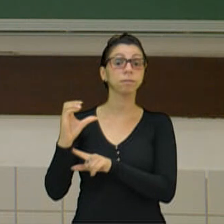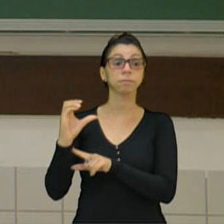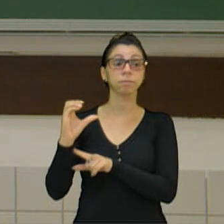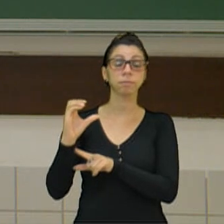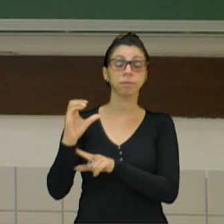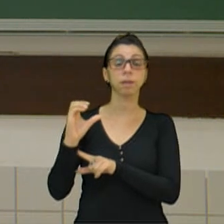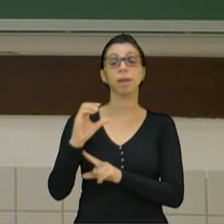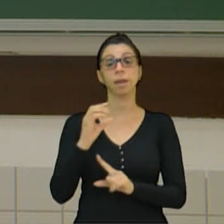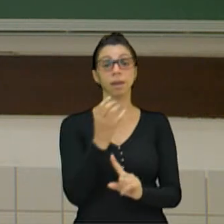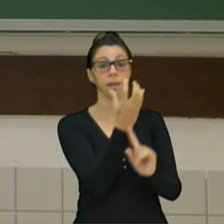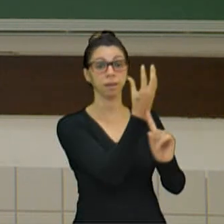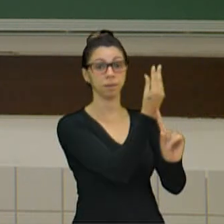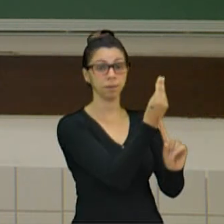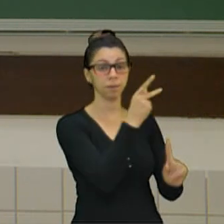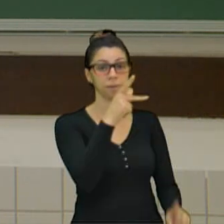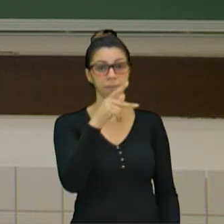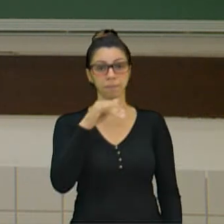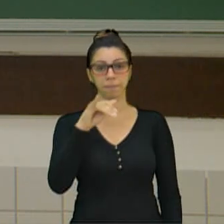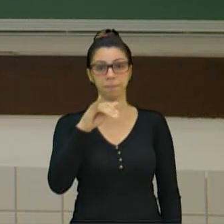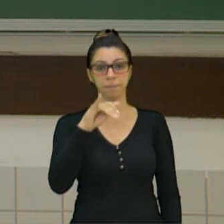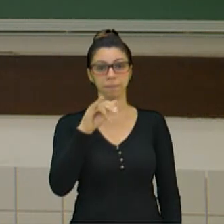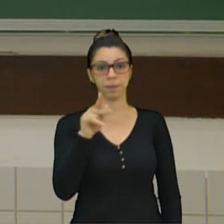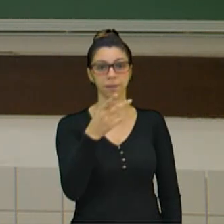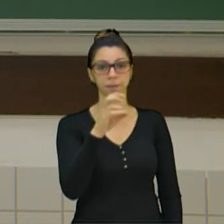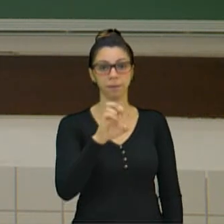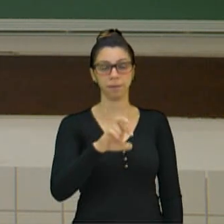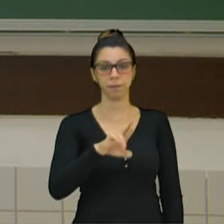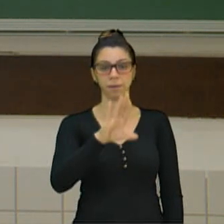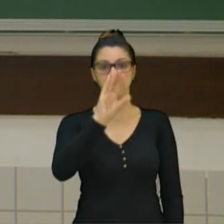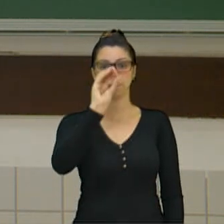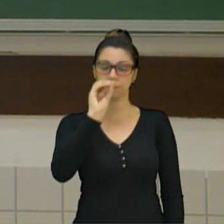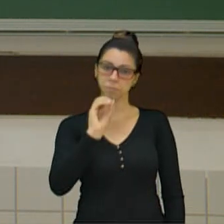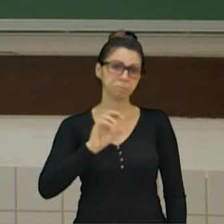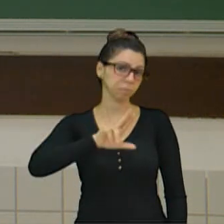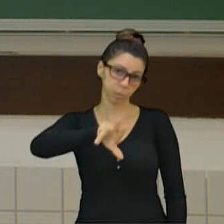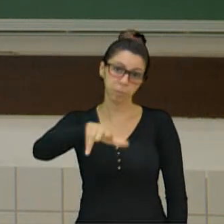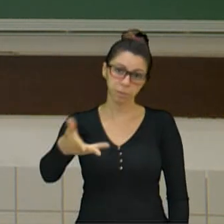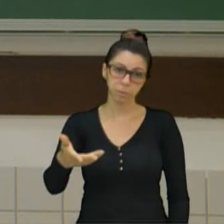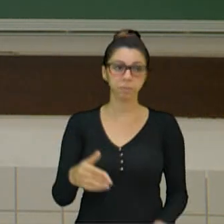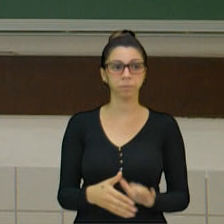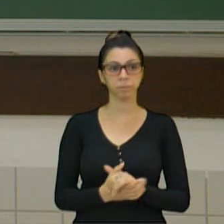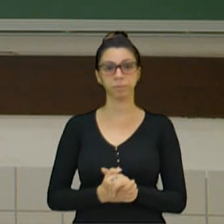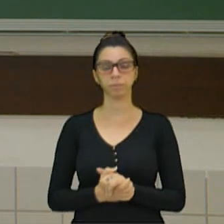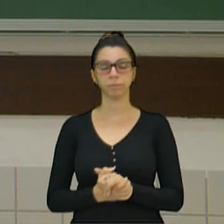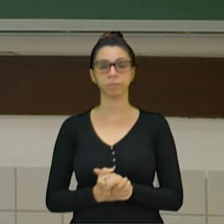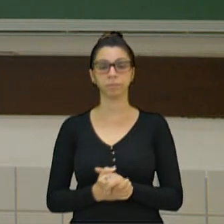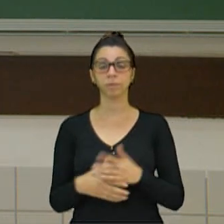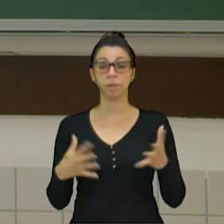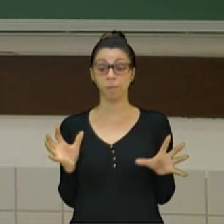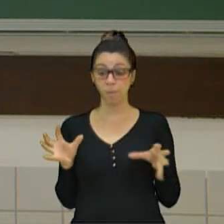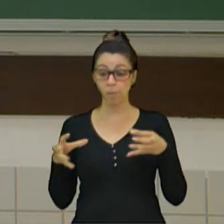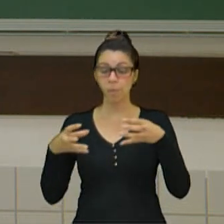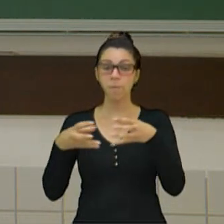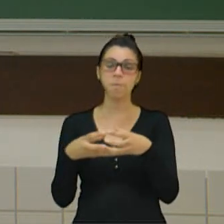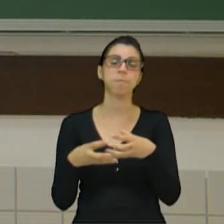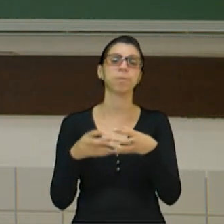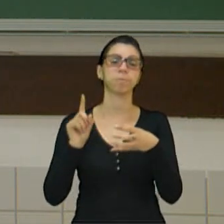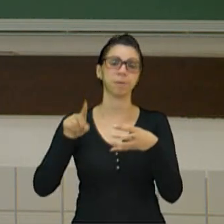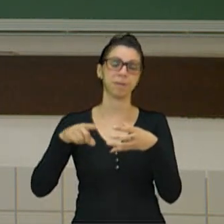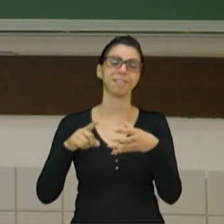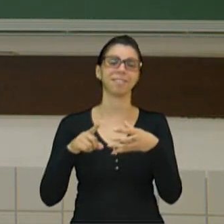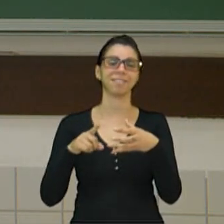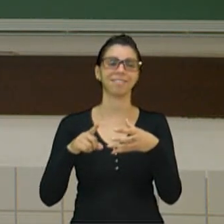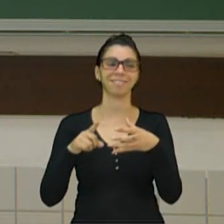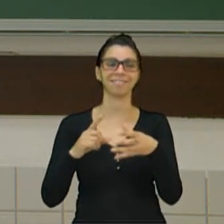o pinheiro, o Podocarpus lamberti, então também não é. O grupo que tem esse parentesco é o